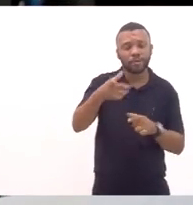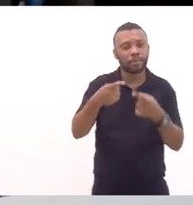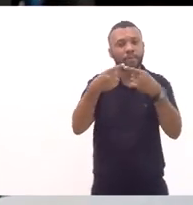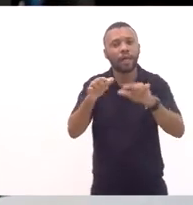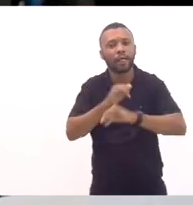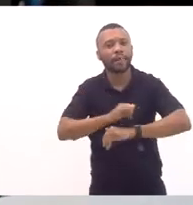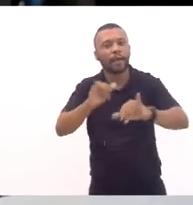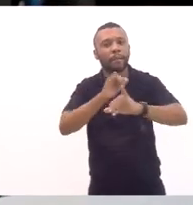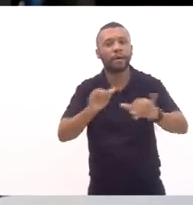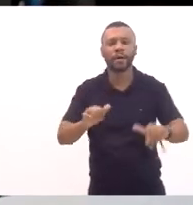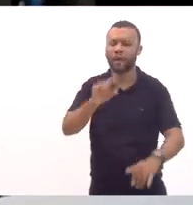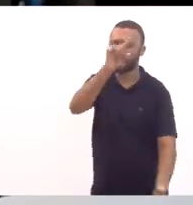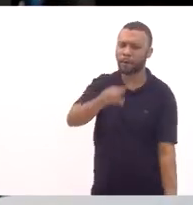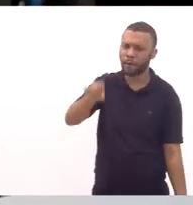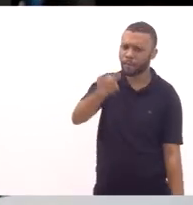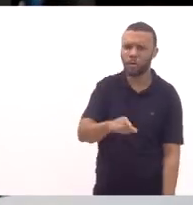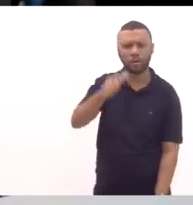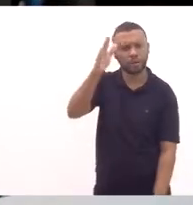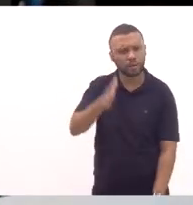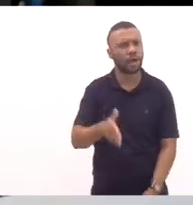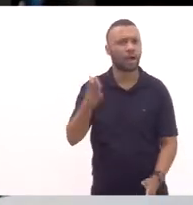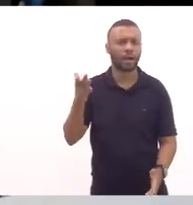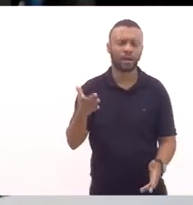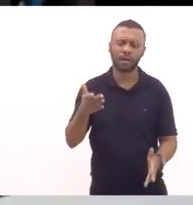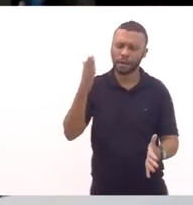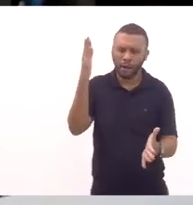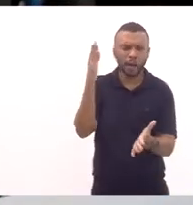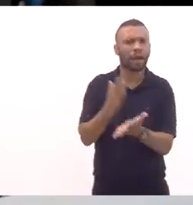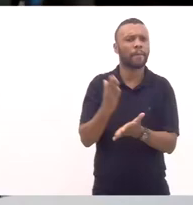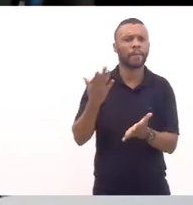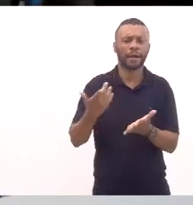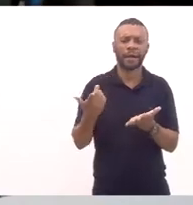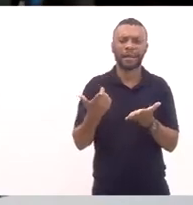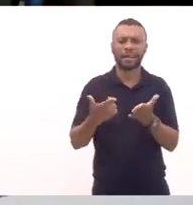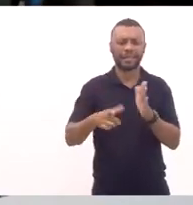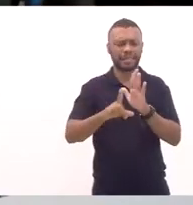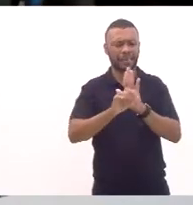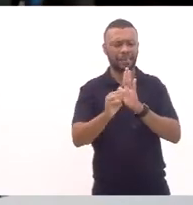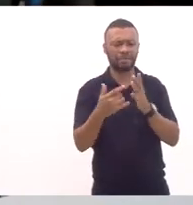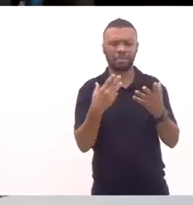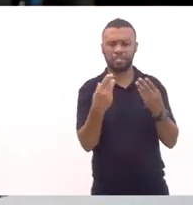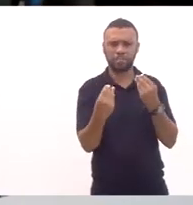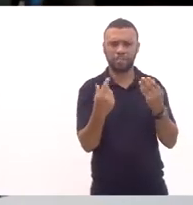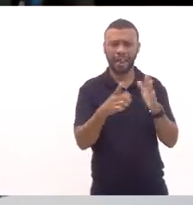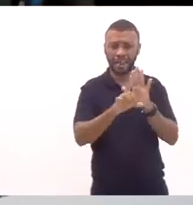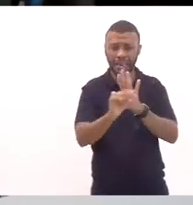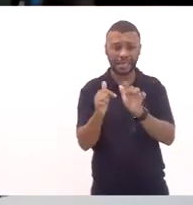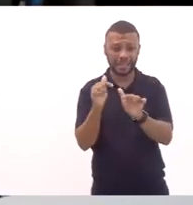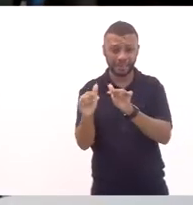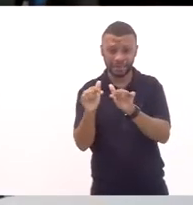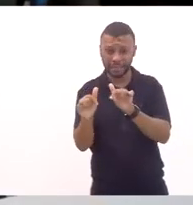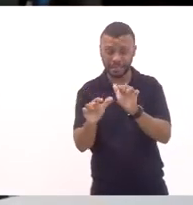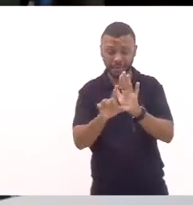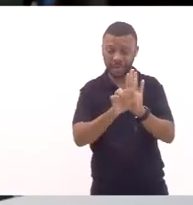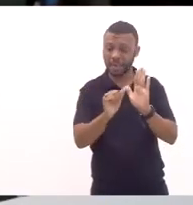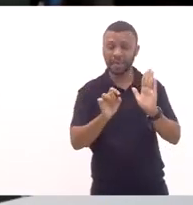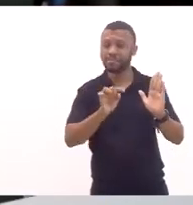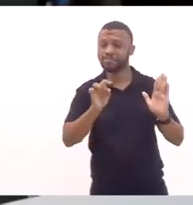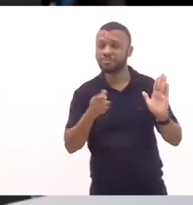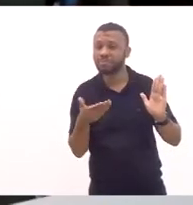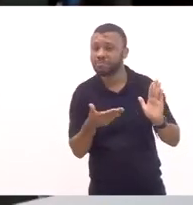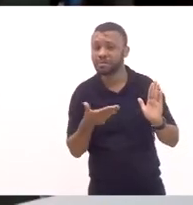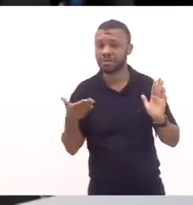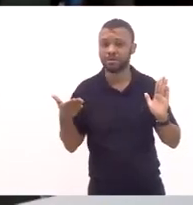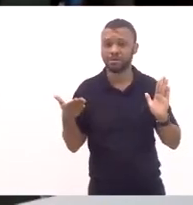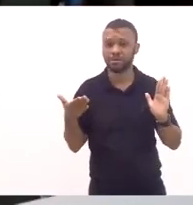sábado. Tem que revogar essa, como vamos dizer, lei trabalhista? Que lei?